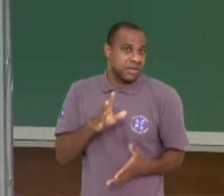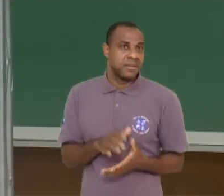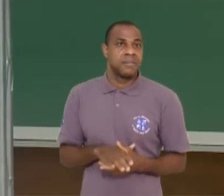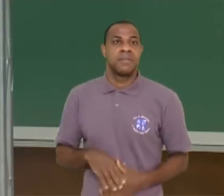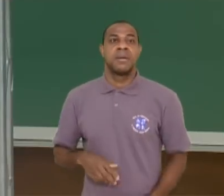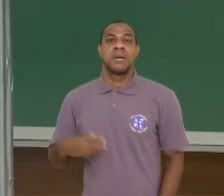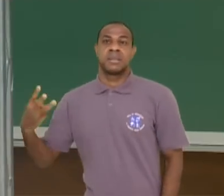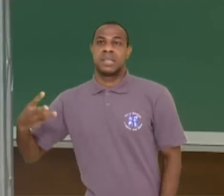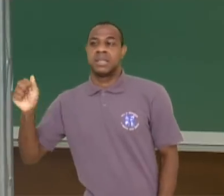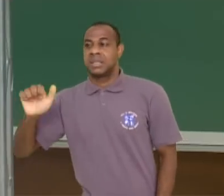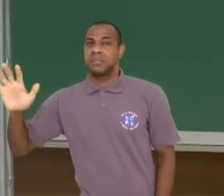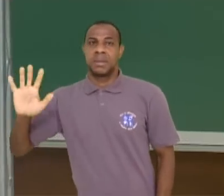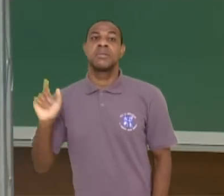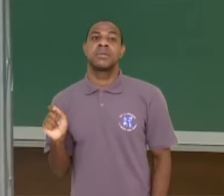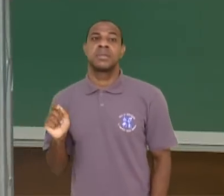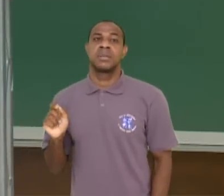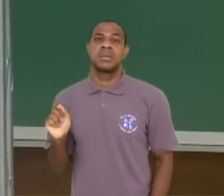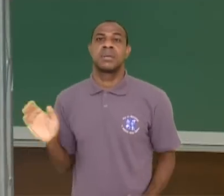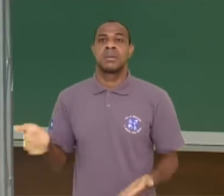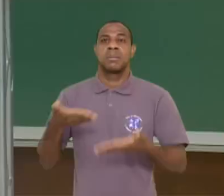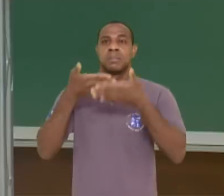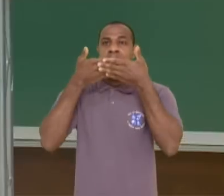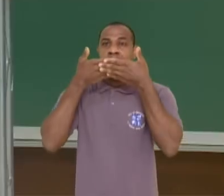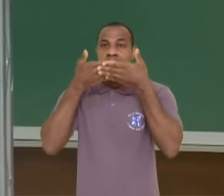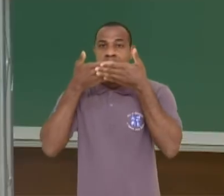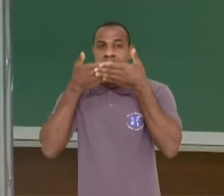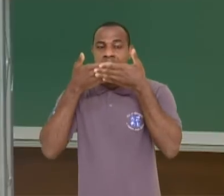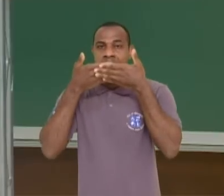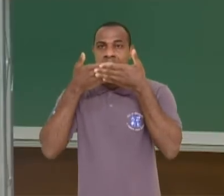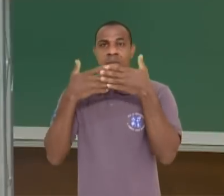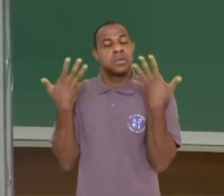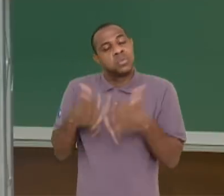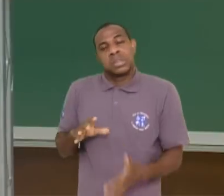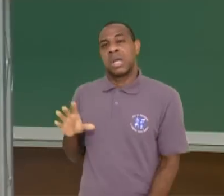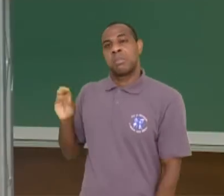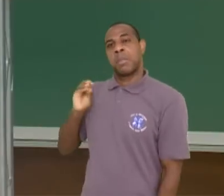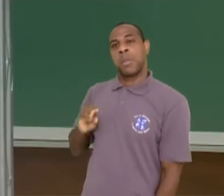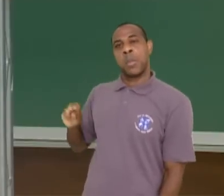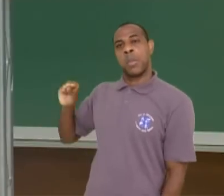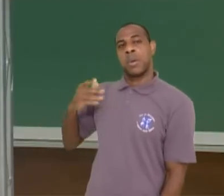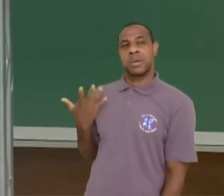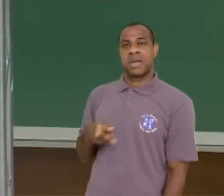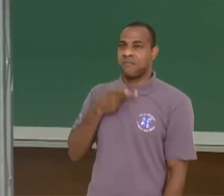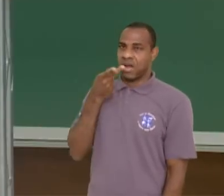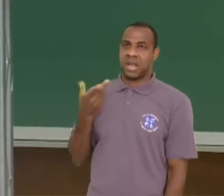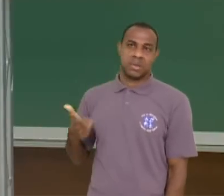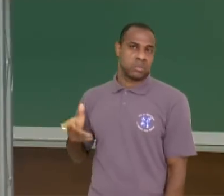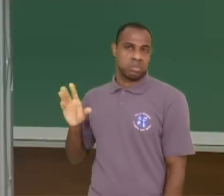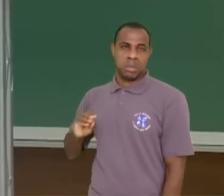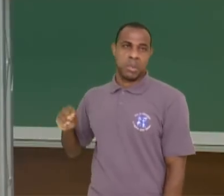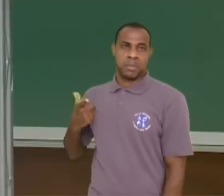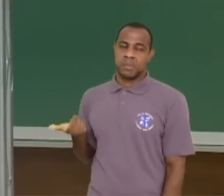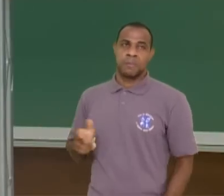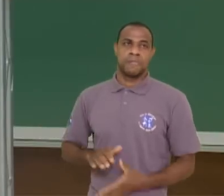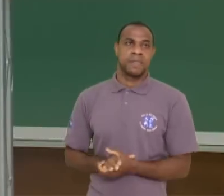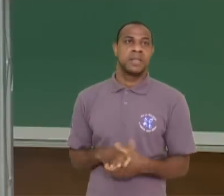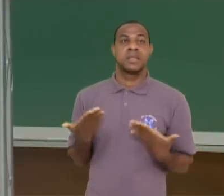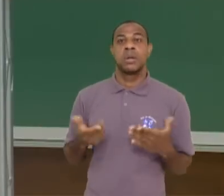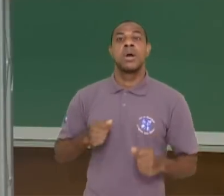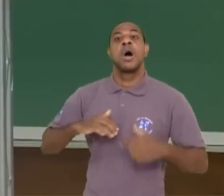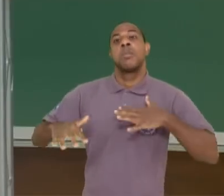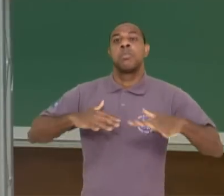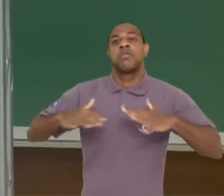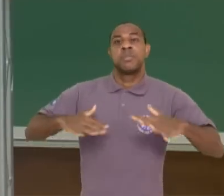terceira, tapando a boca para não falar, né? Então toda essa situação retratada através de